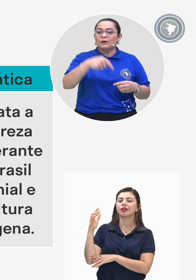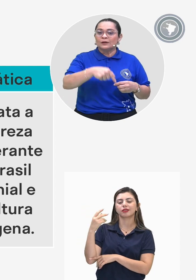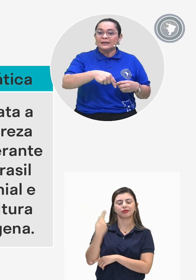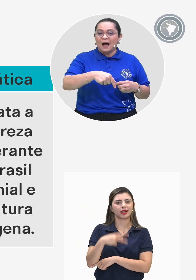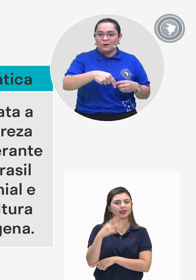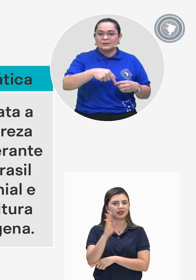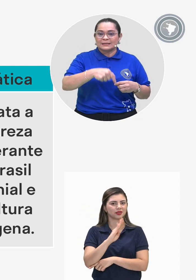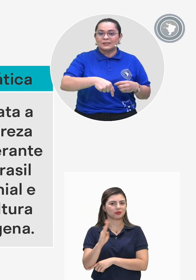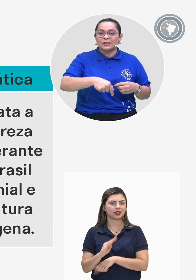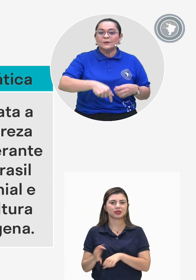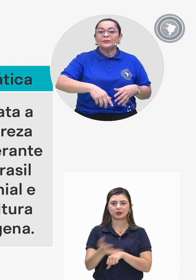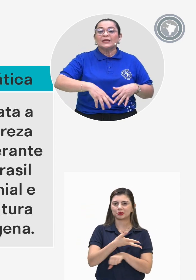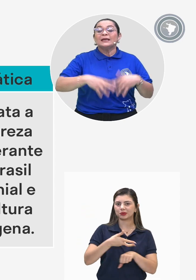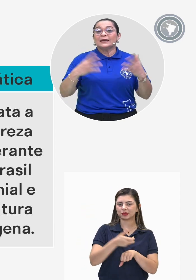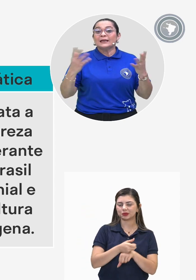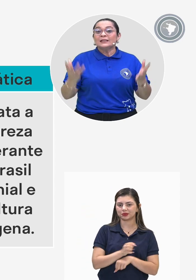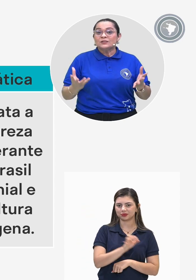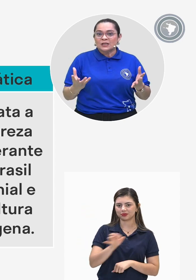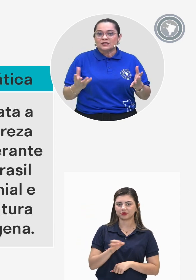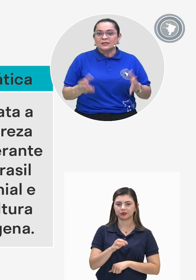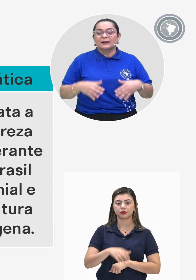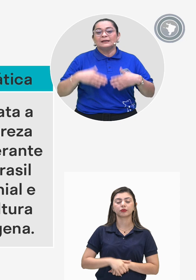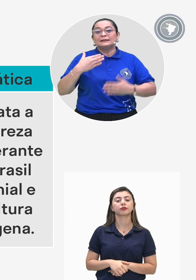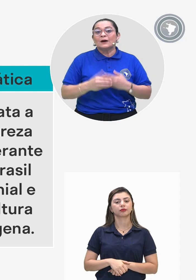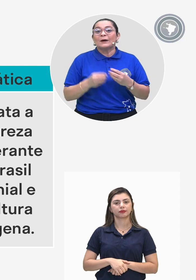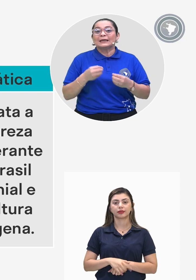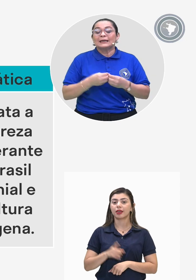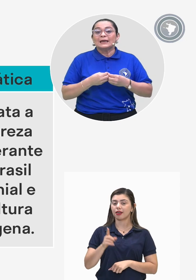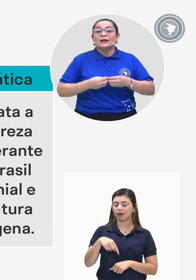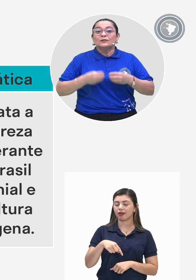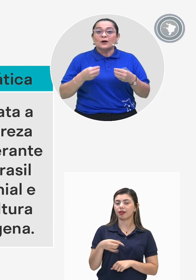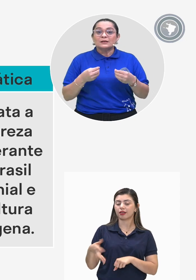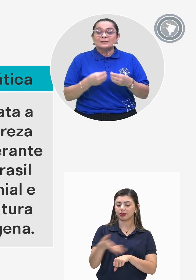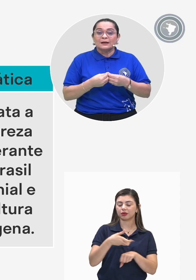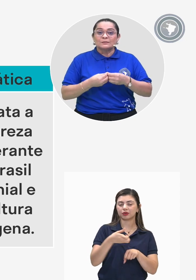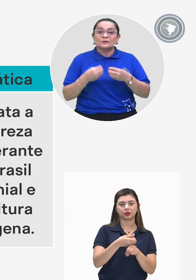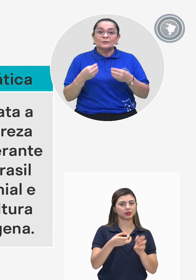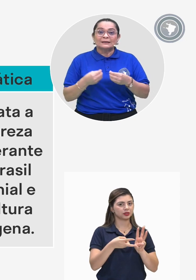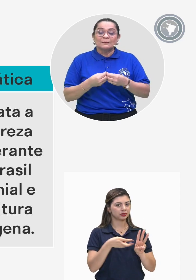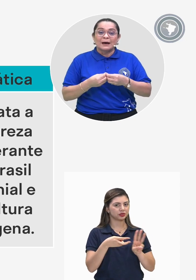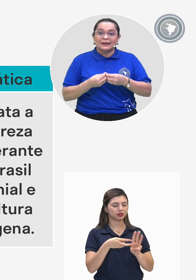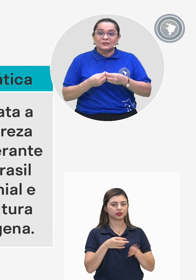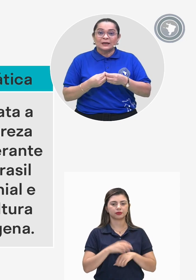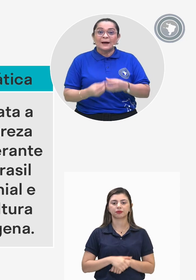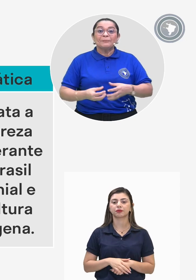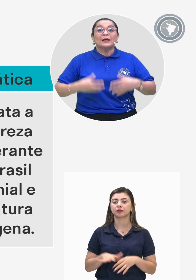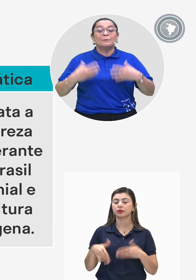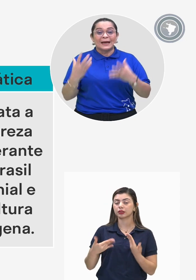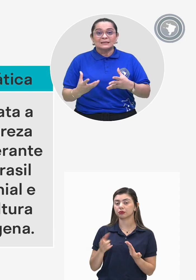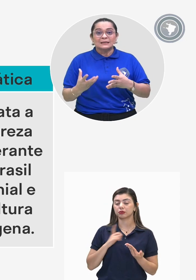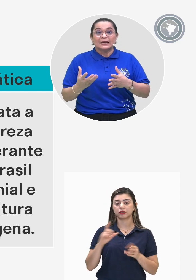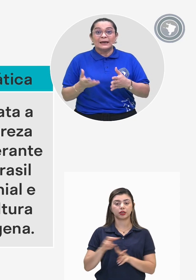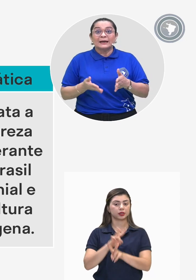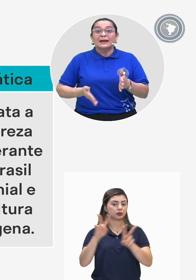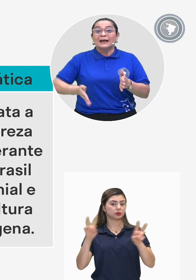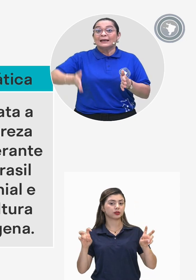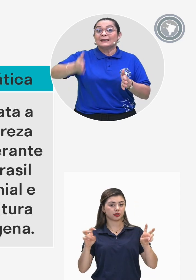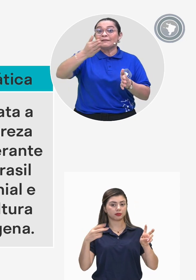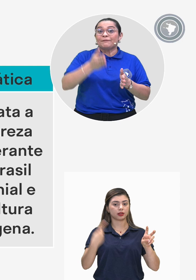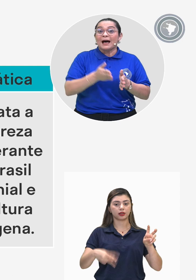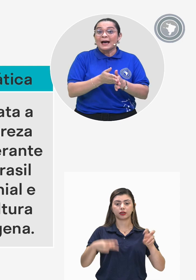Brasil colonial, certinho? E indígena. Então, aqui nós temos uma temática